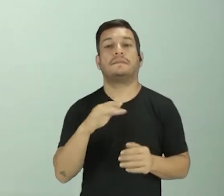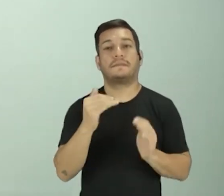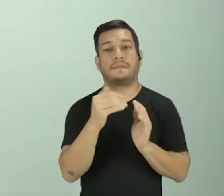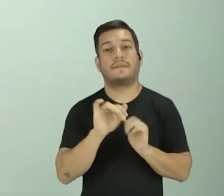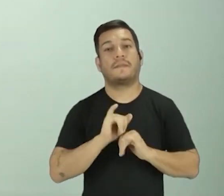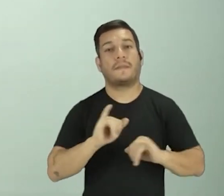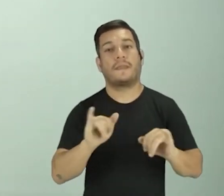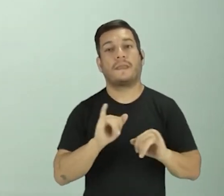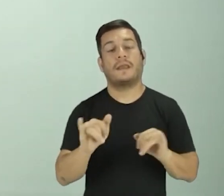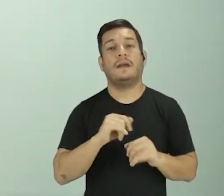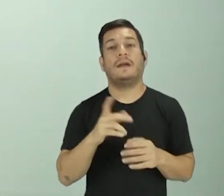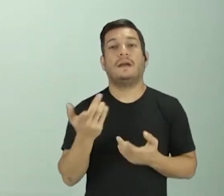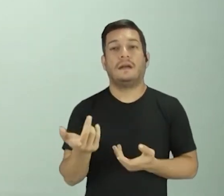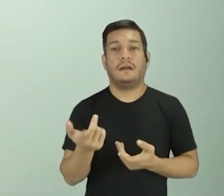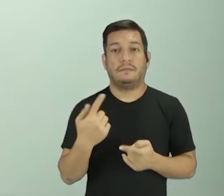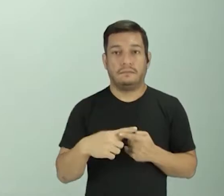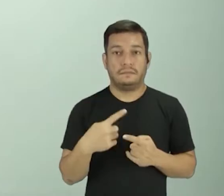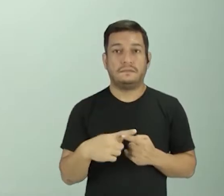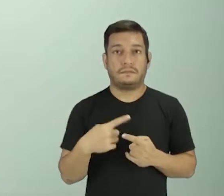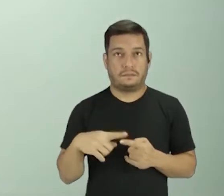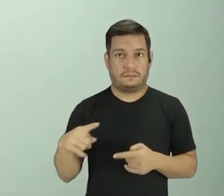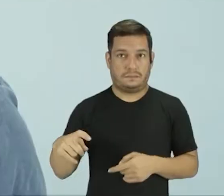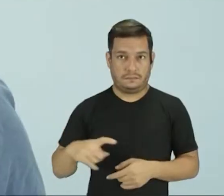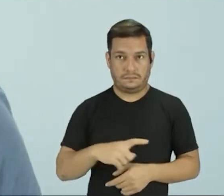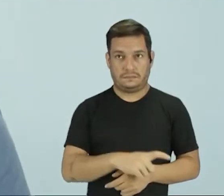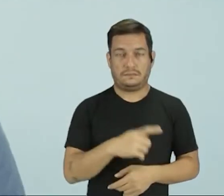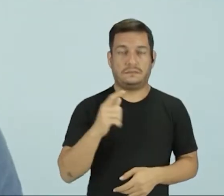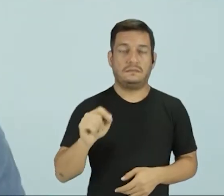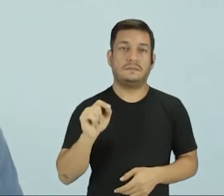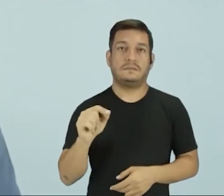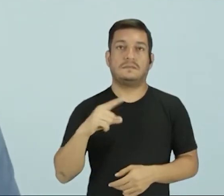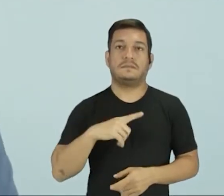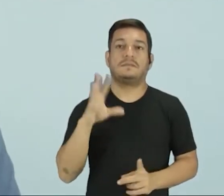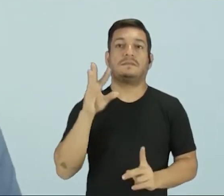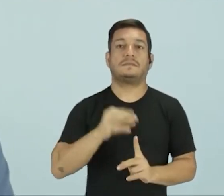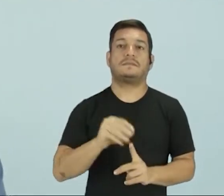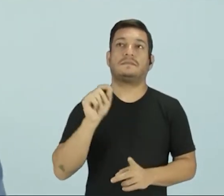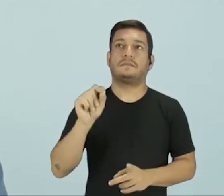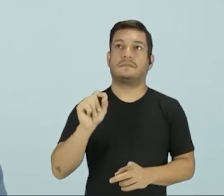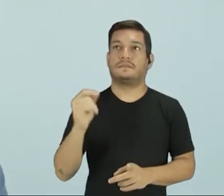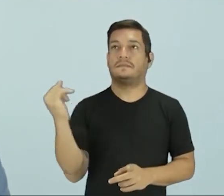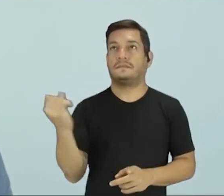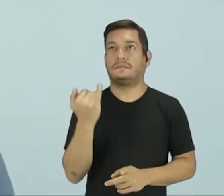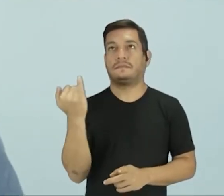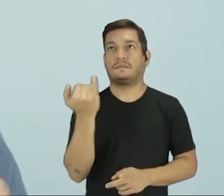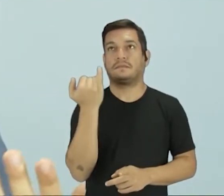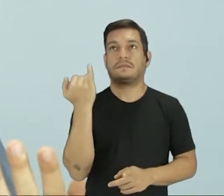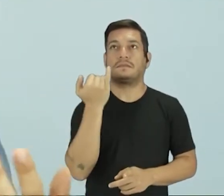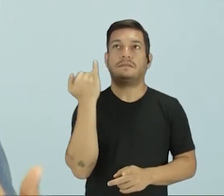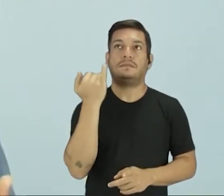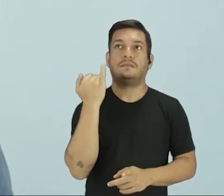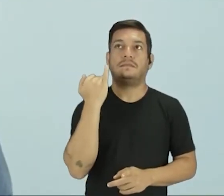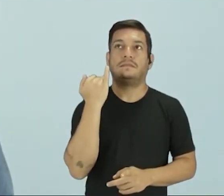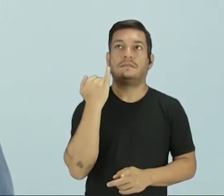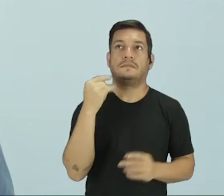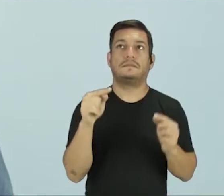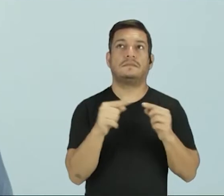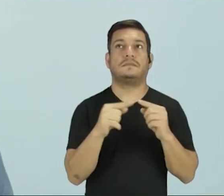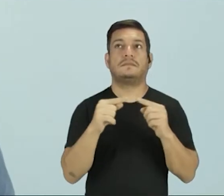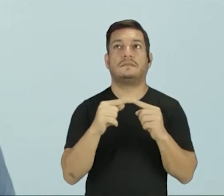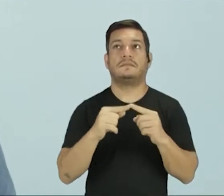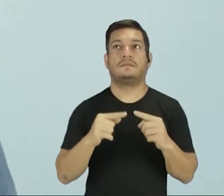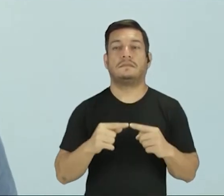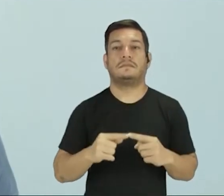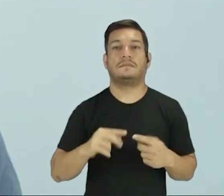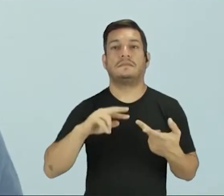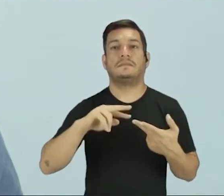detalhezinho da reprodução, porque a gametogênese ela tem a função muito importante dessa